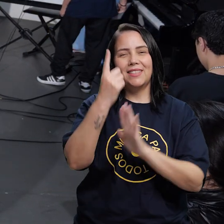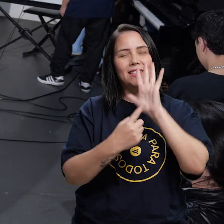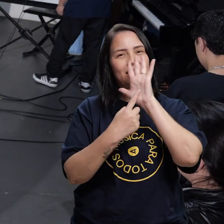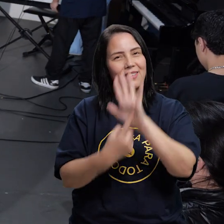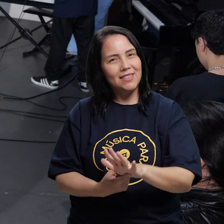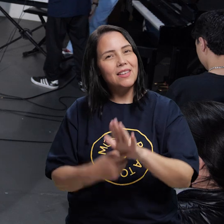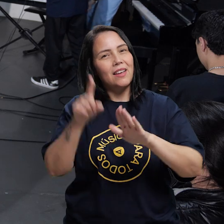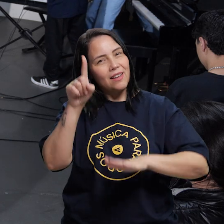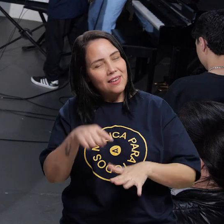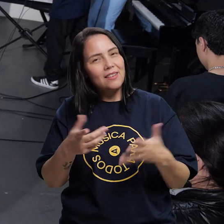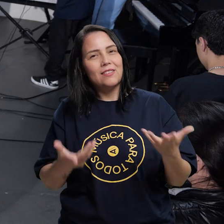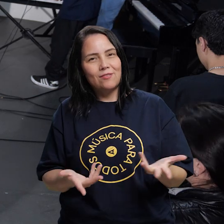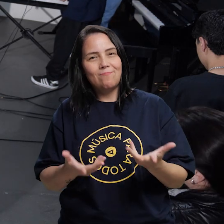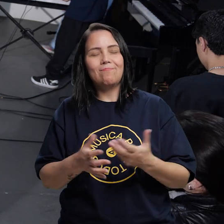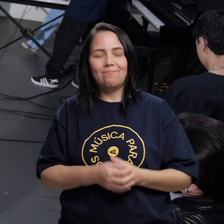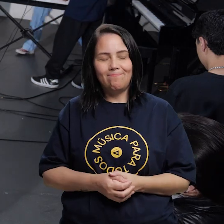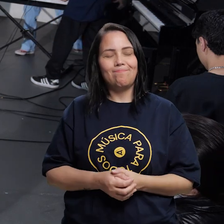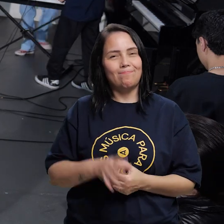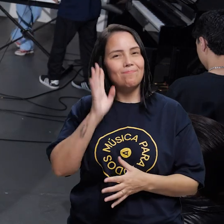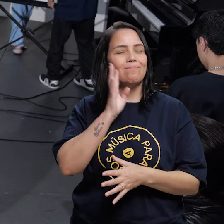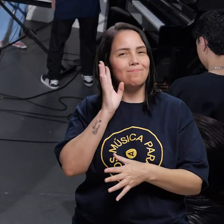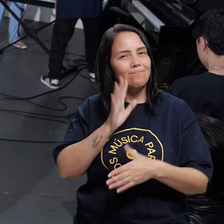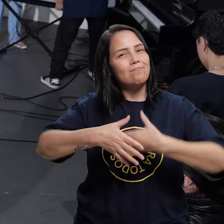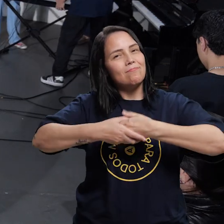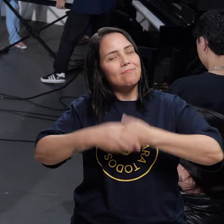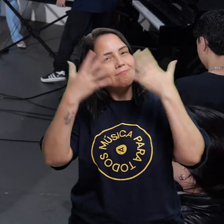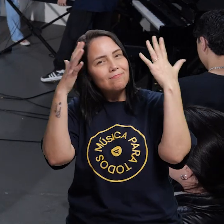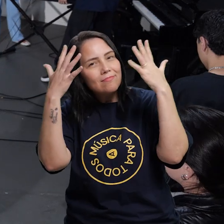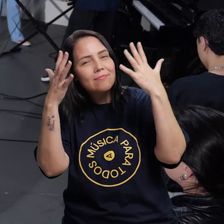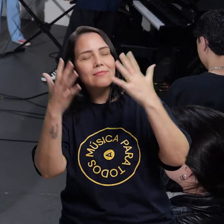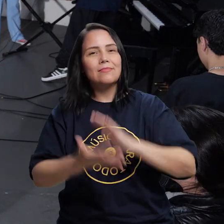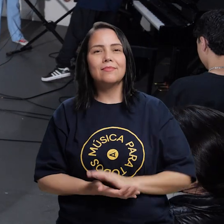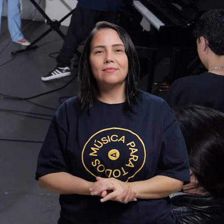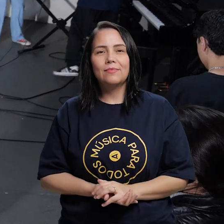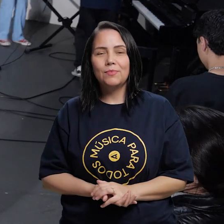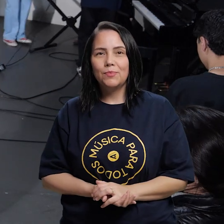Primeira apresentação assim, ainda mais, né? Assim é, mas muito legal, parabéns então.